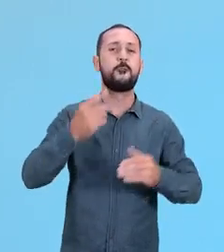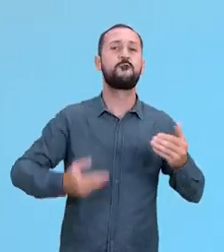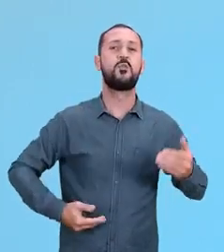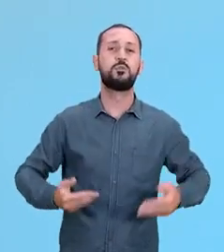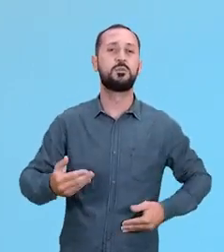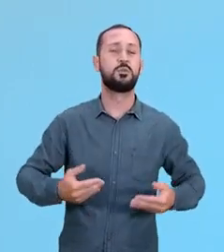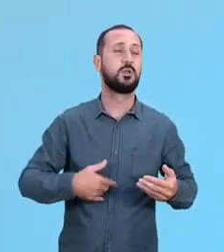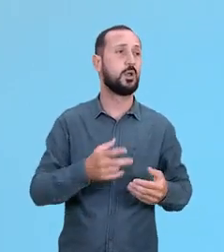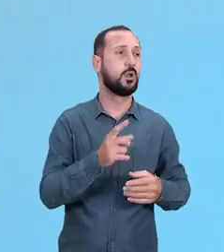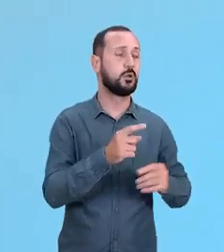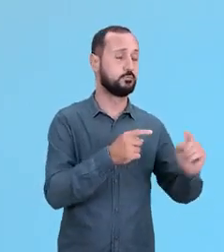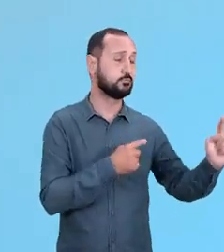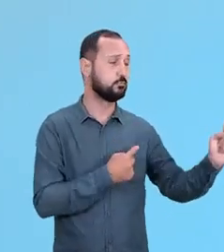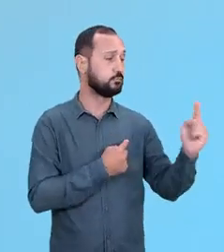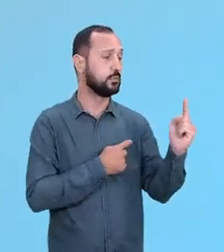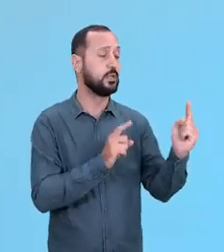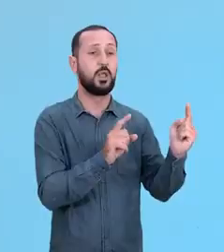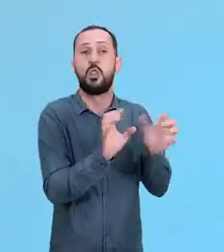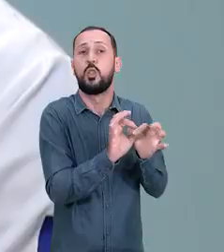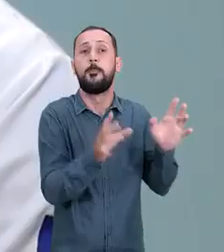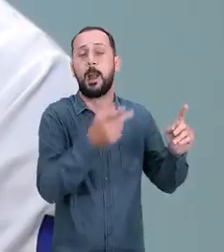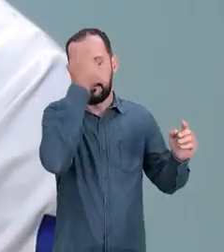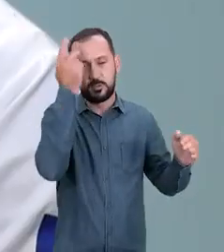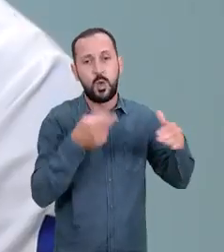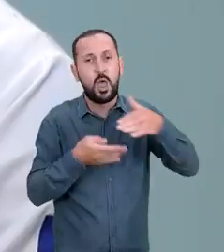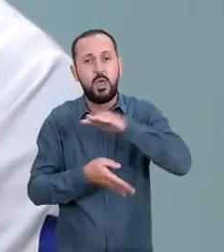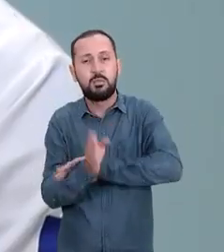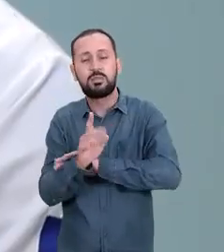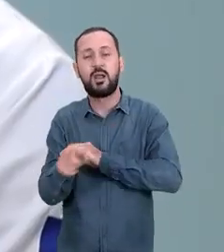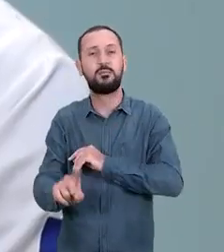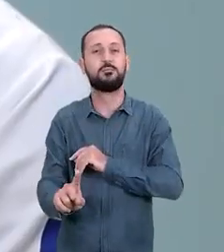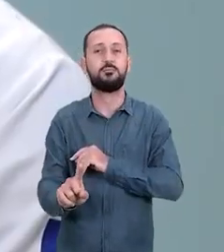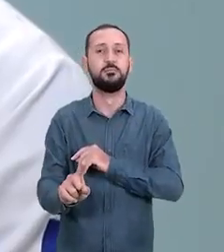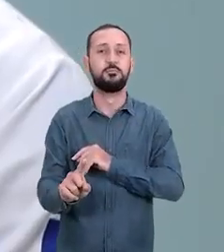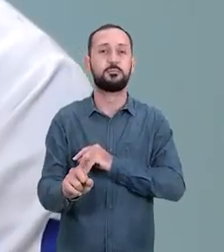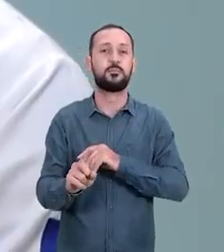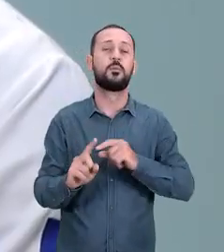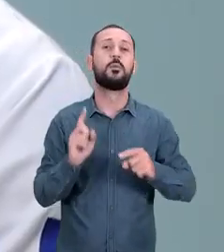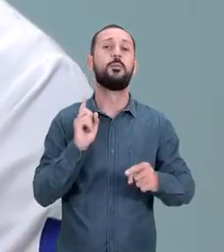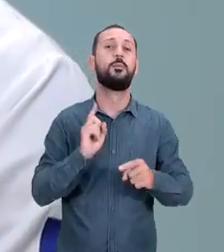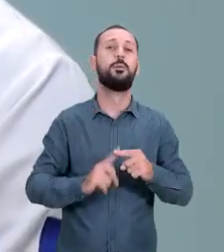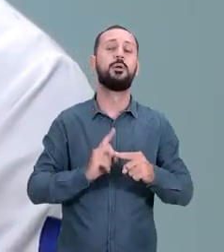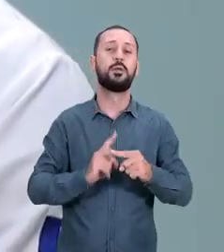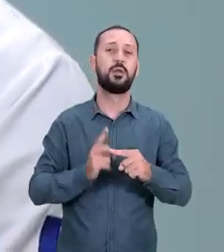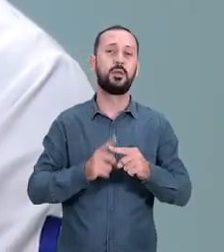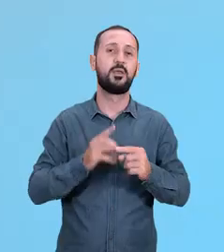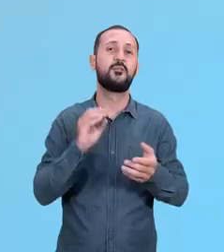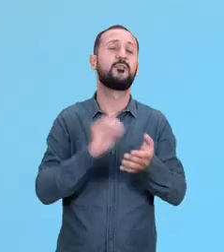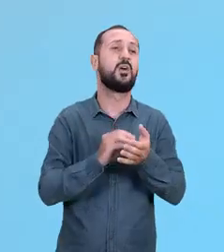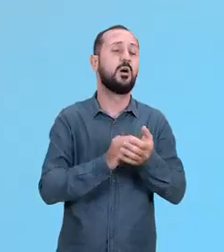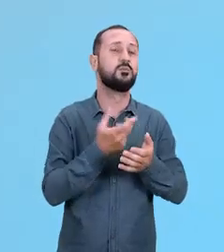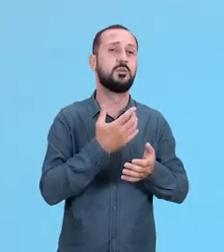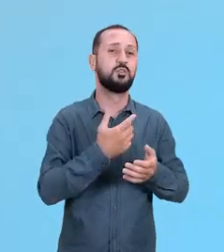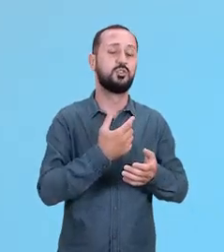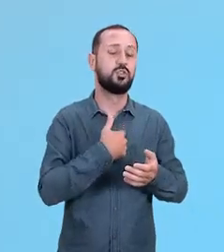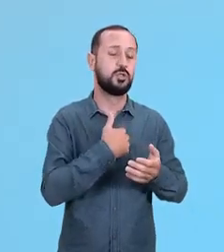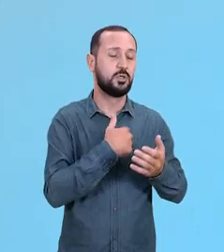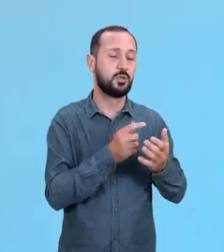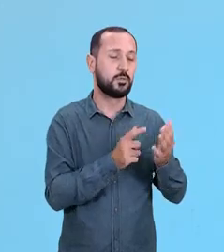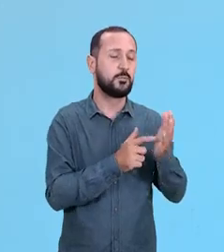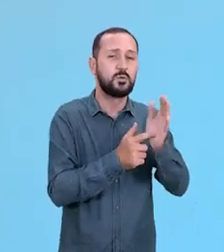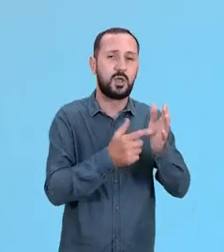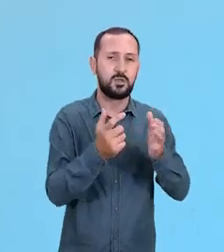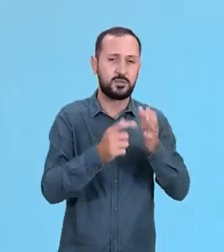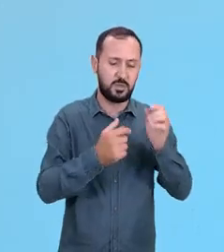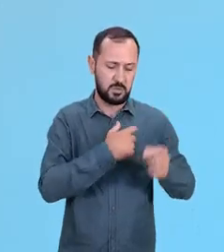funcionária, ela não deixa esse agente entrar na casa. Por quê? Por falta de identificação. Às